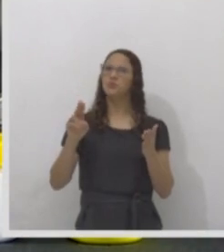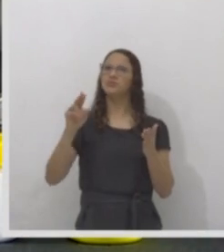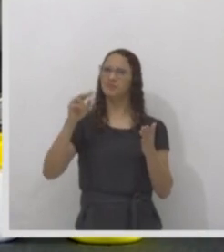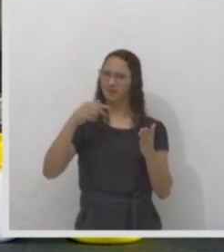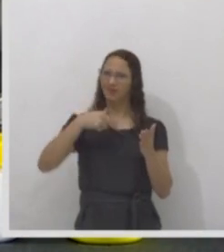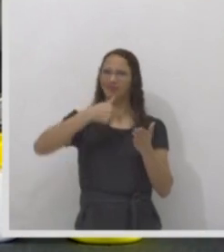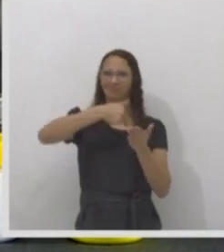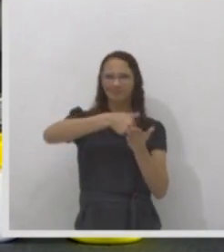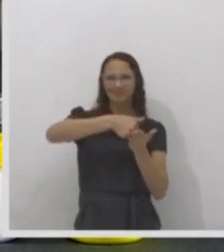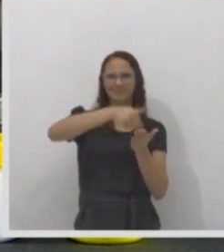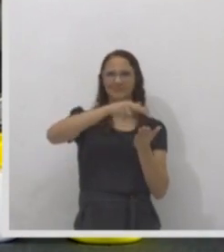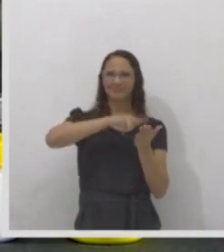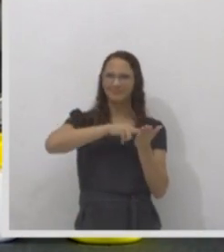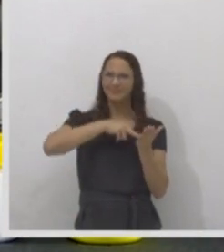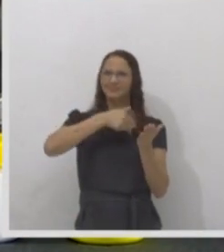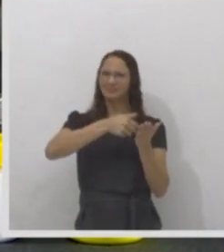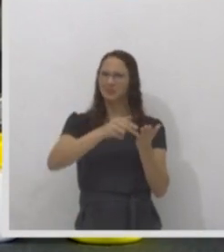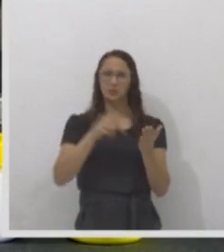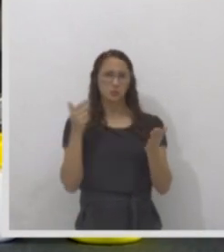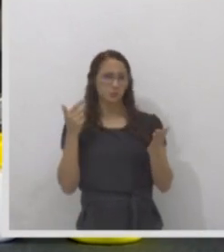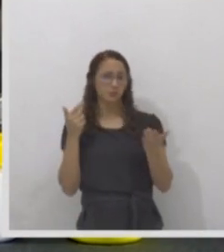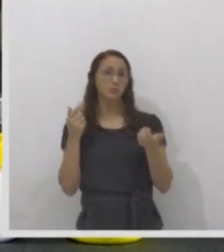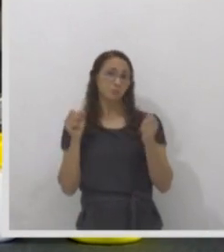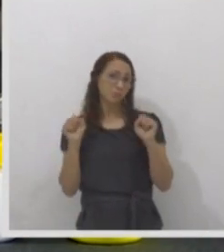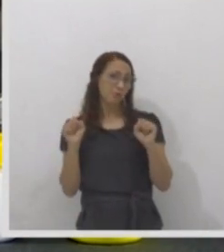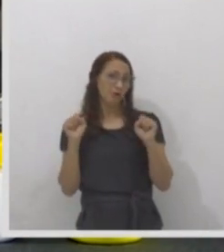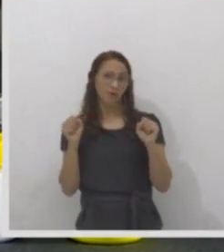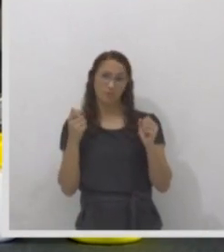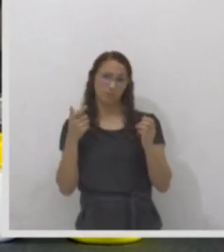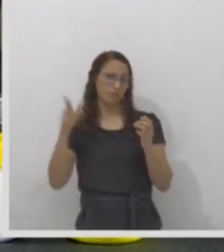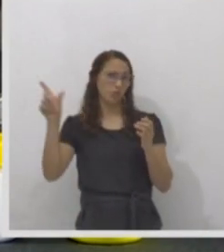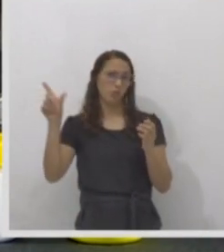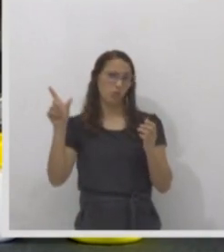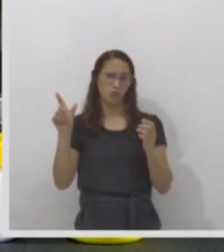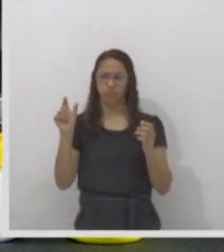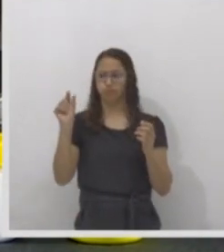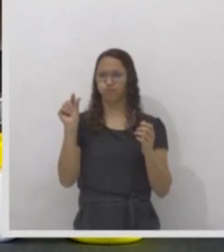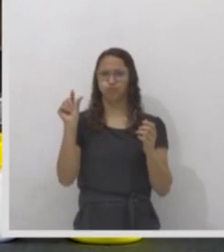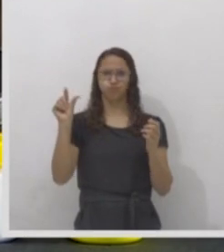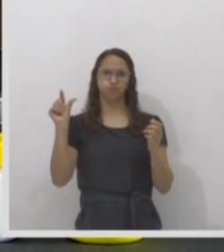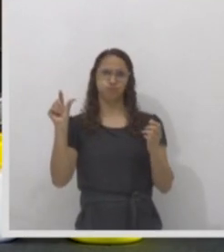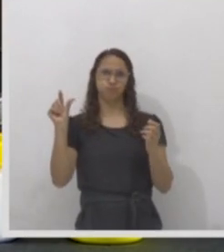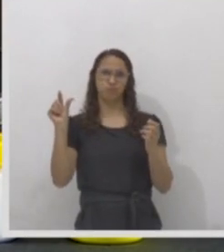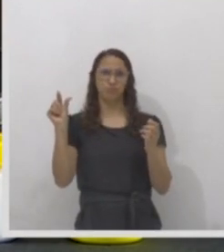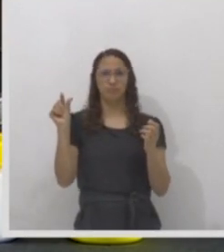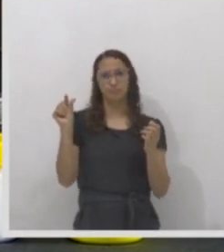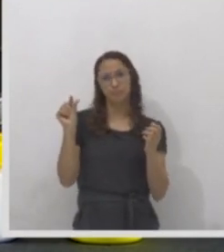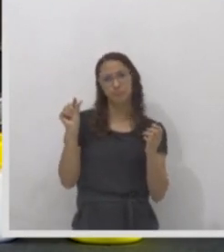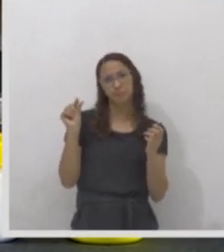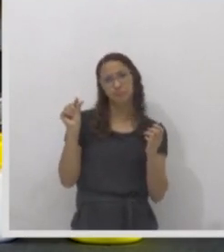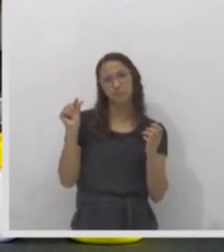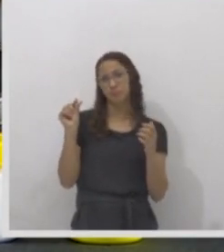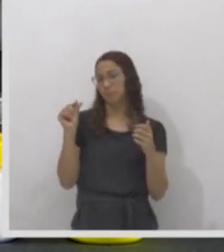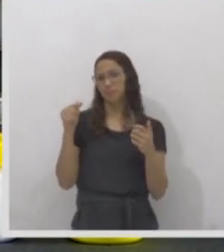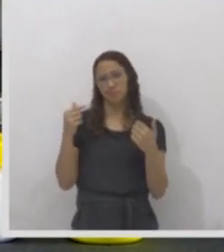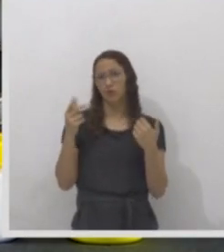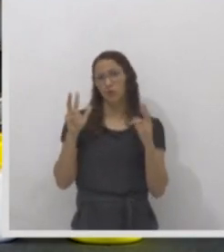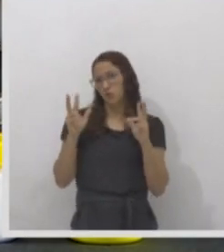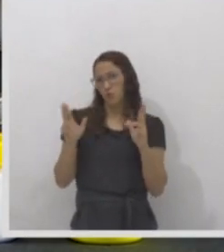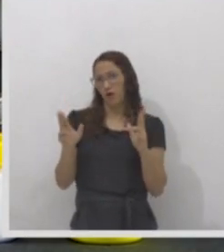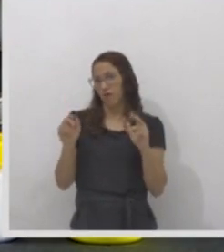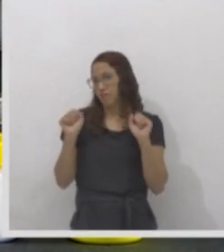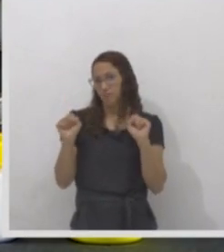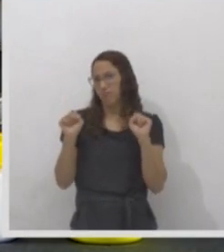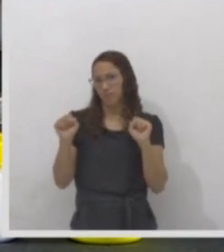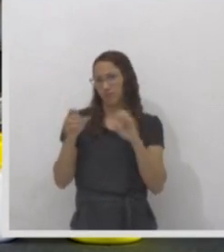pincel. Você pode utilizar um pincel de outro tamanho, um menor ou até mesmo um maior que este. E aí